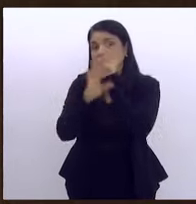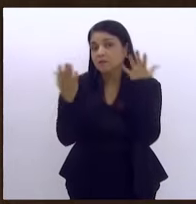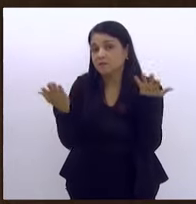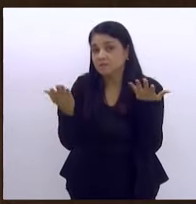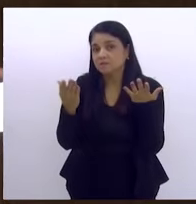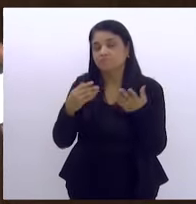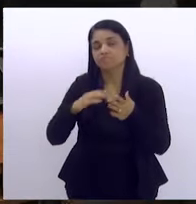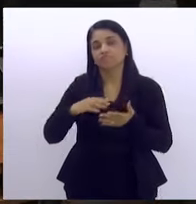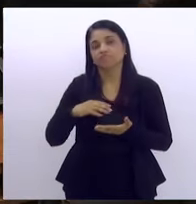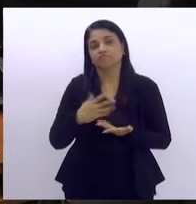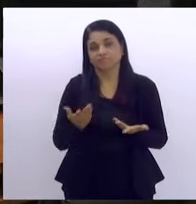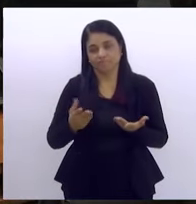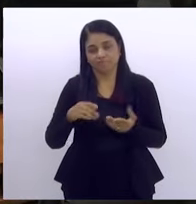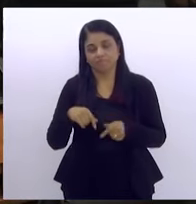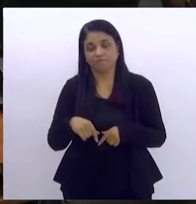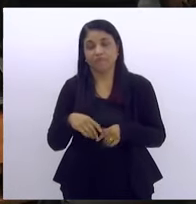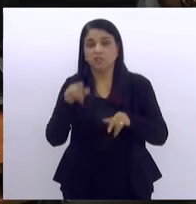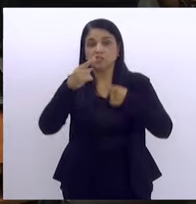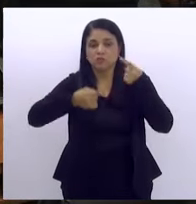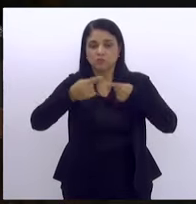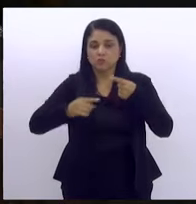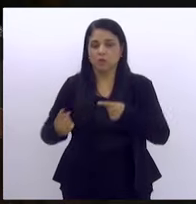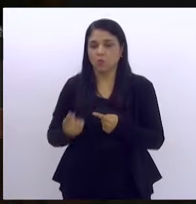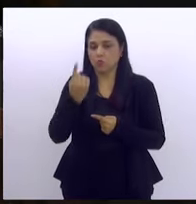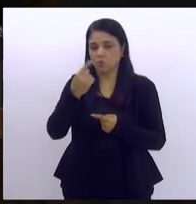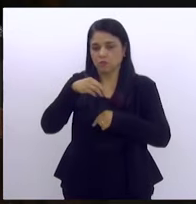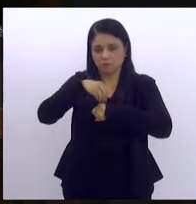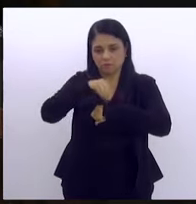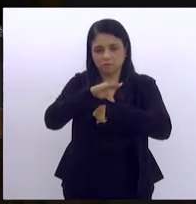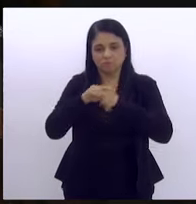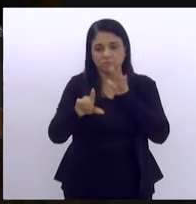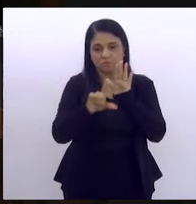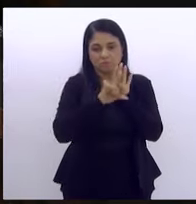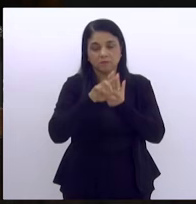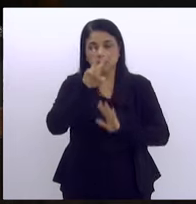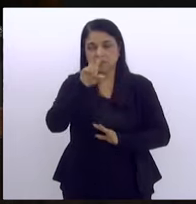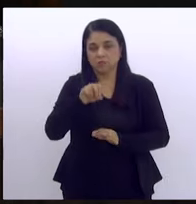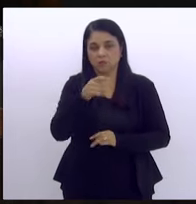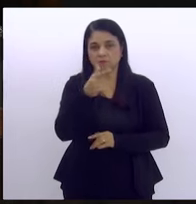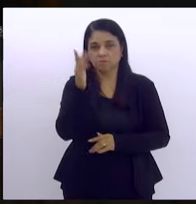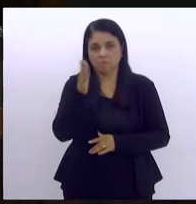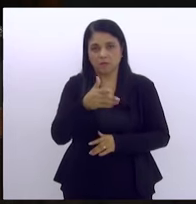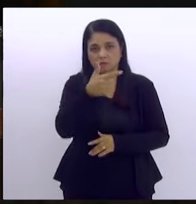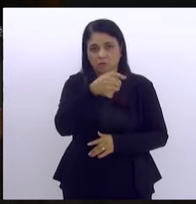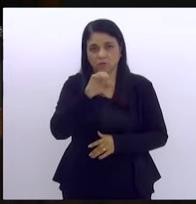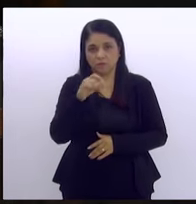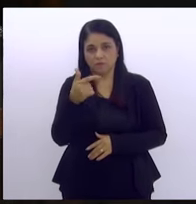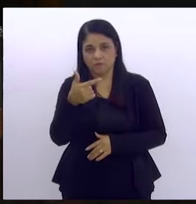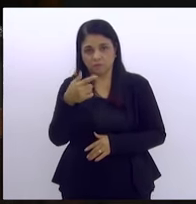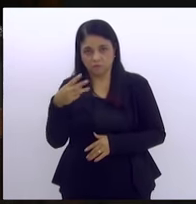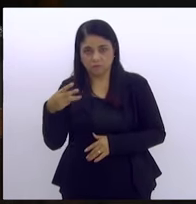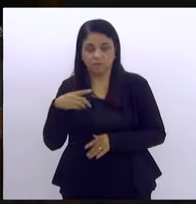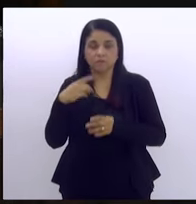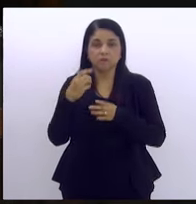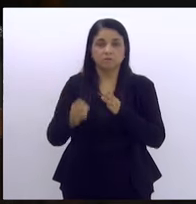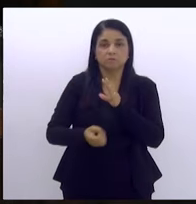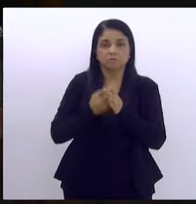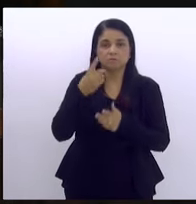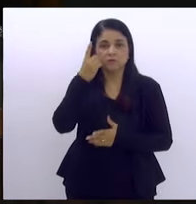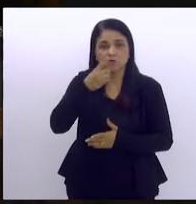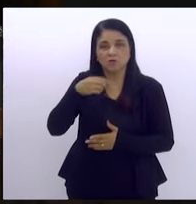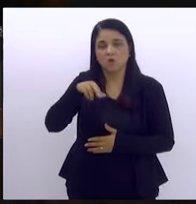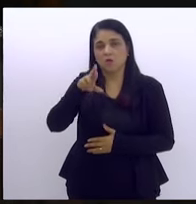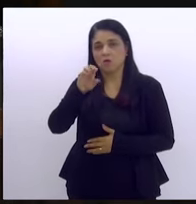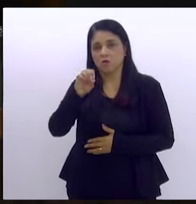presidente. Anuncio, em discussão única, indicação legislativa número 50, de 23, de autoria do deputado Rosenberg Reis,